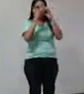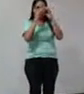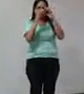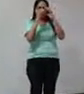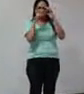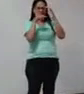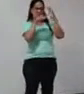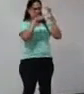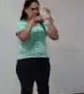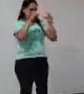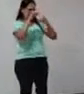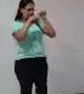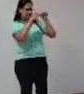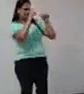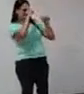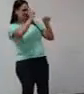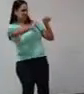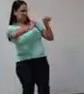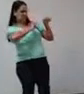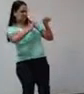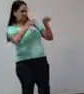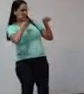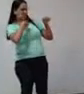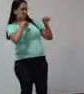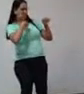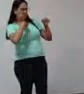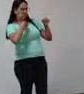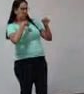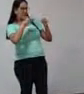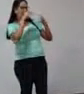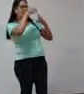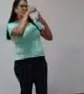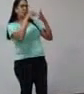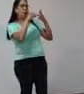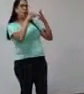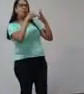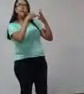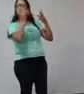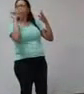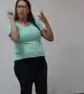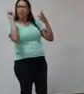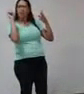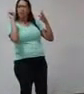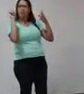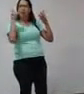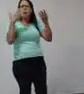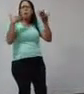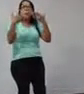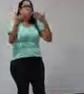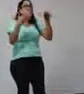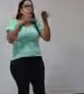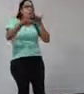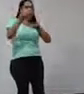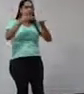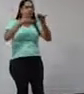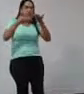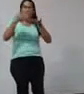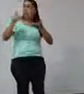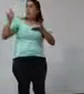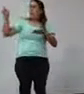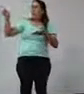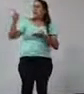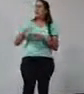grudando neles aqui em volta. São as células gliais. E aí, no meio, já a narradora explica